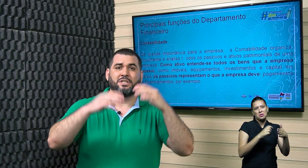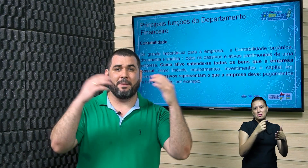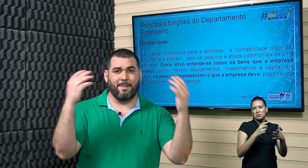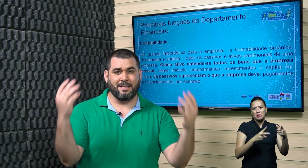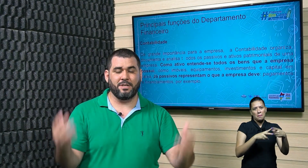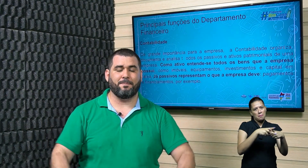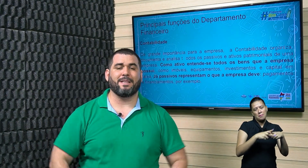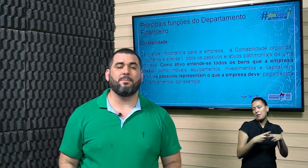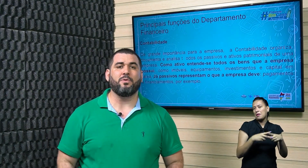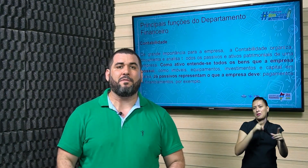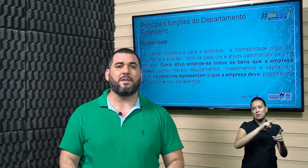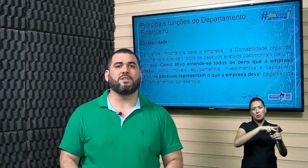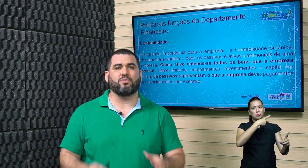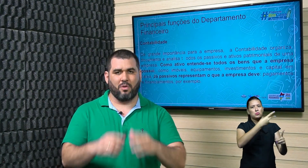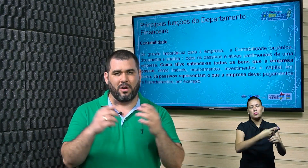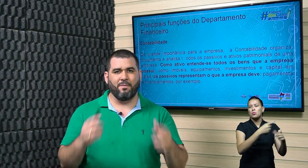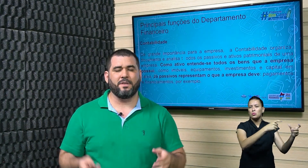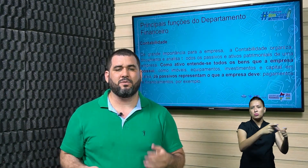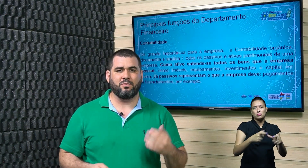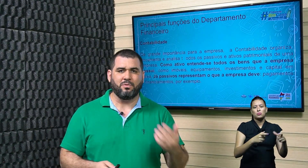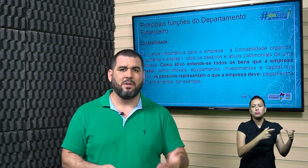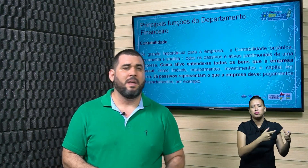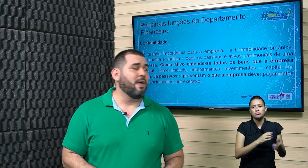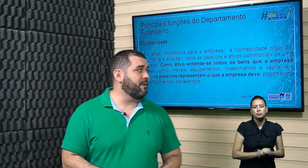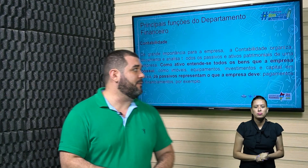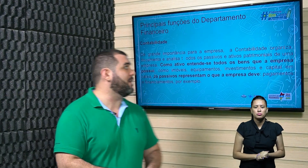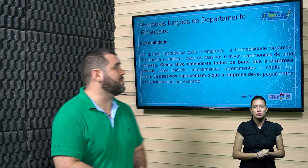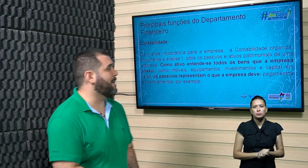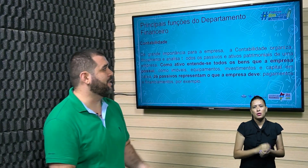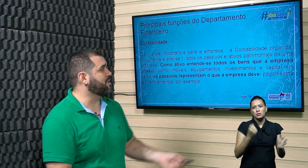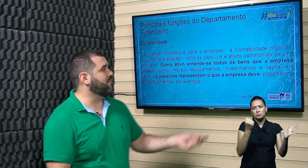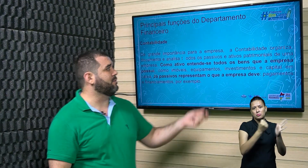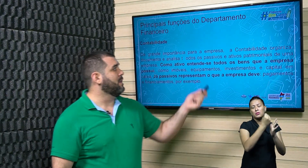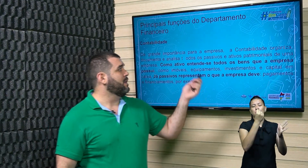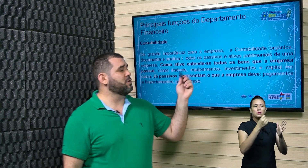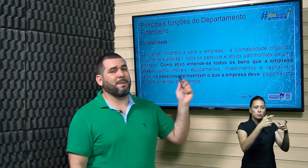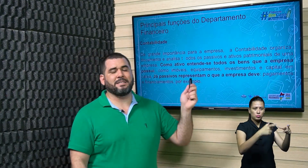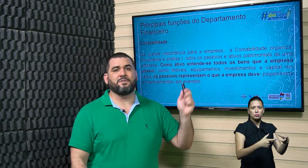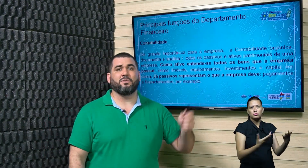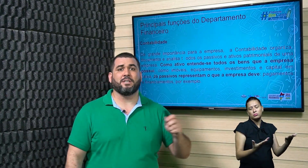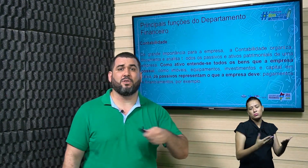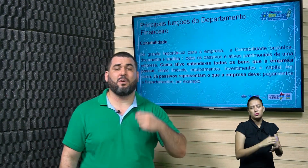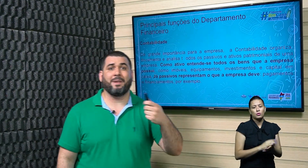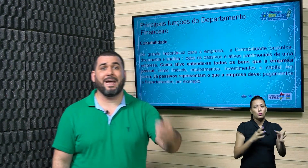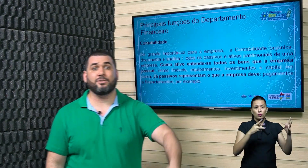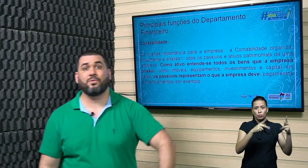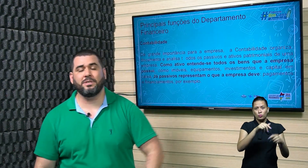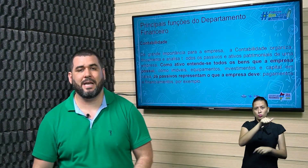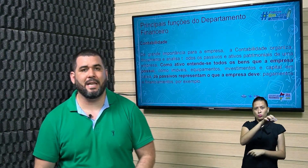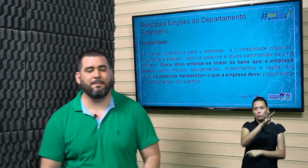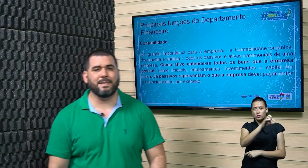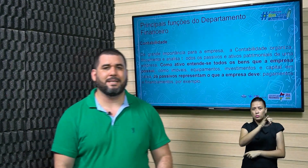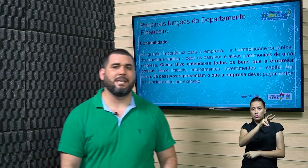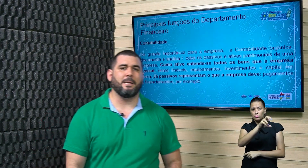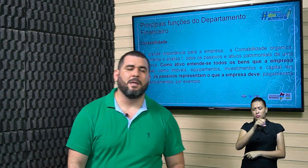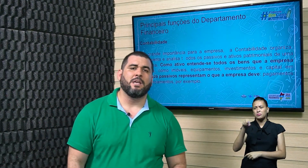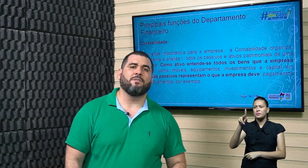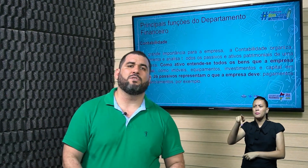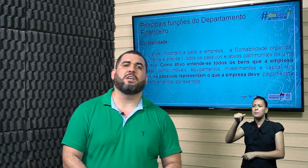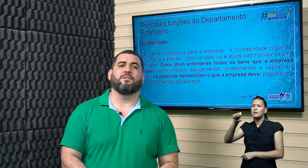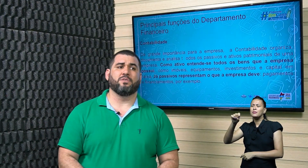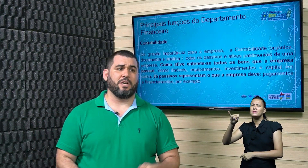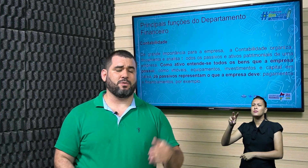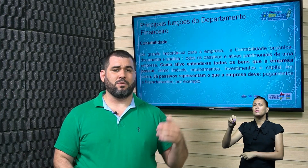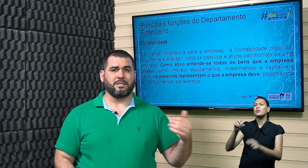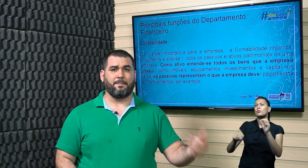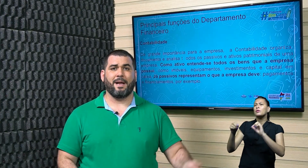locais, de patrimônio físico, do local físico, tudo vai chamar de ativo. E os passivos são o quê? São as obrigações que aquela empresa tem, que